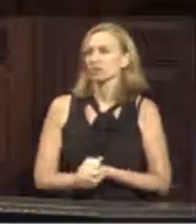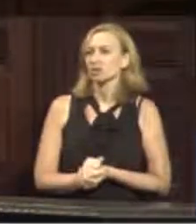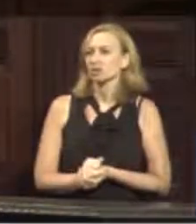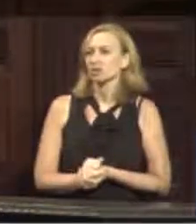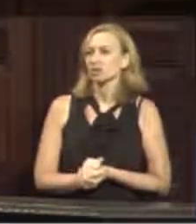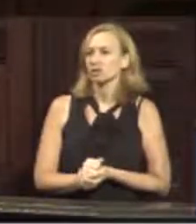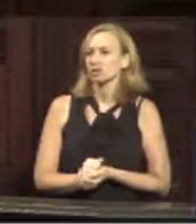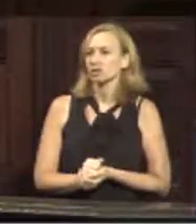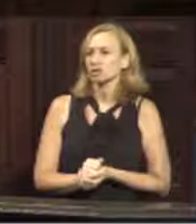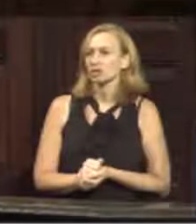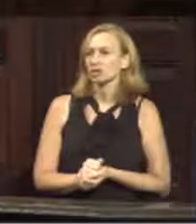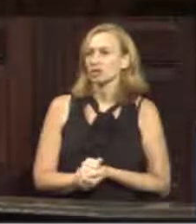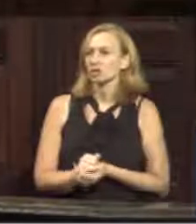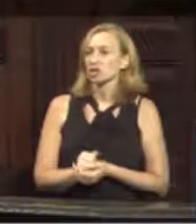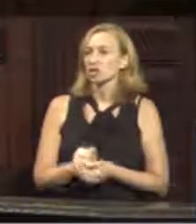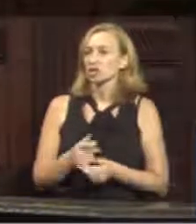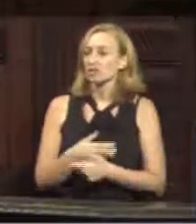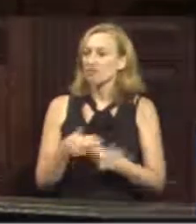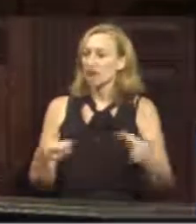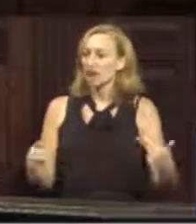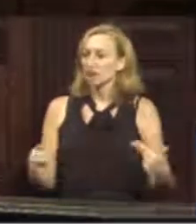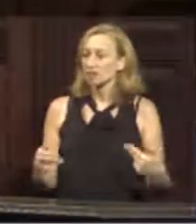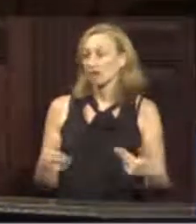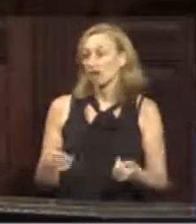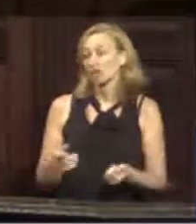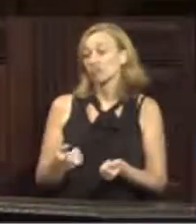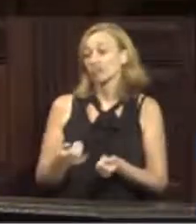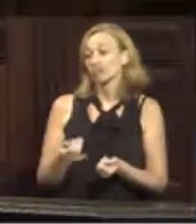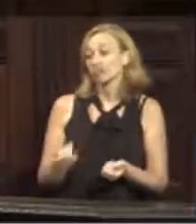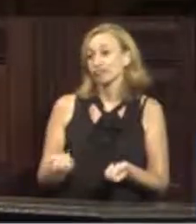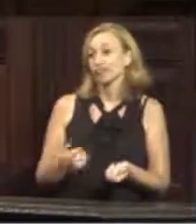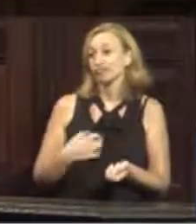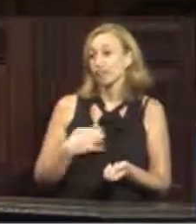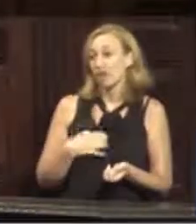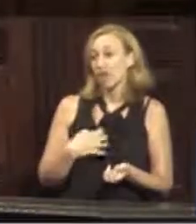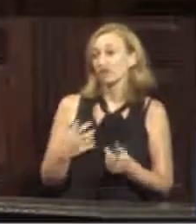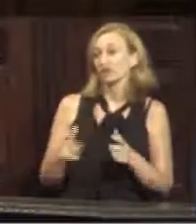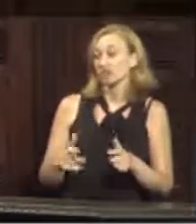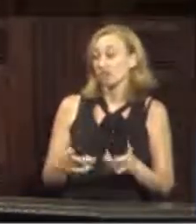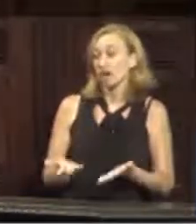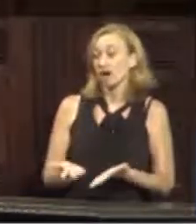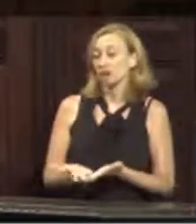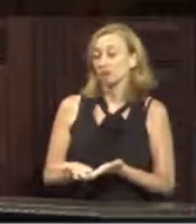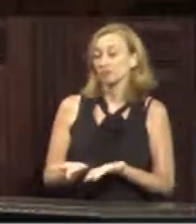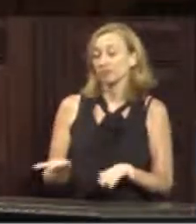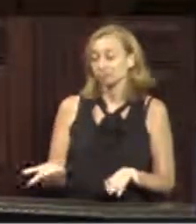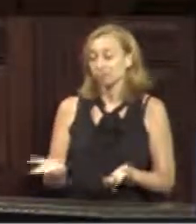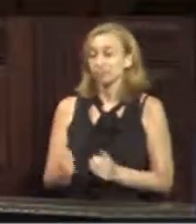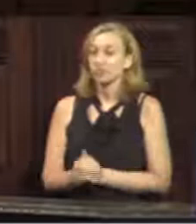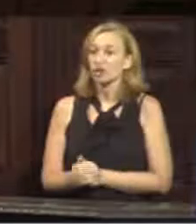tão exaltados contra o Repetro. Além do mais,